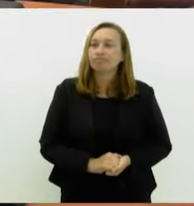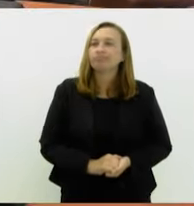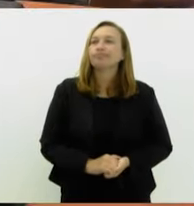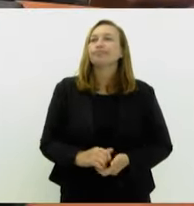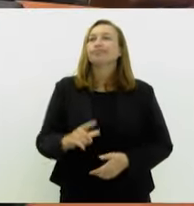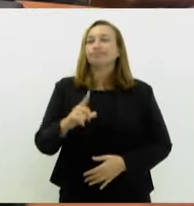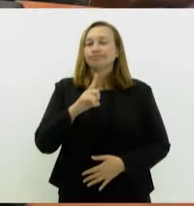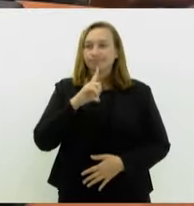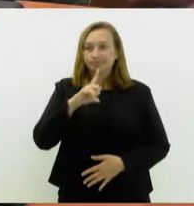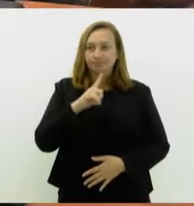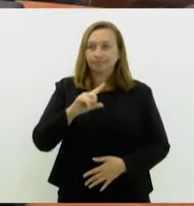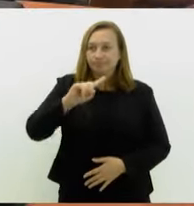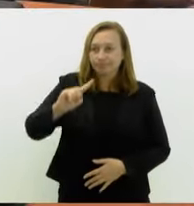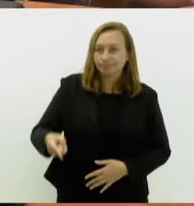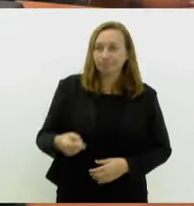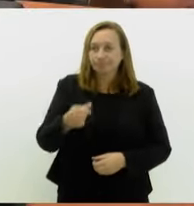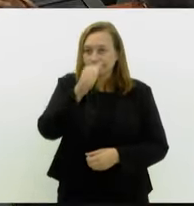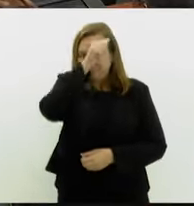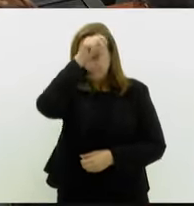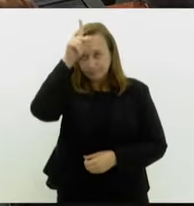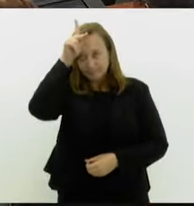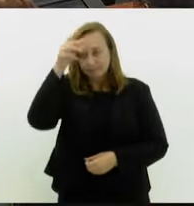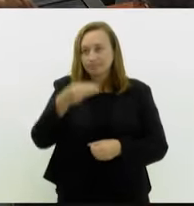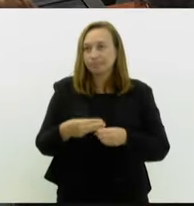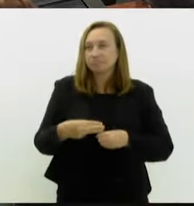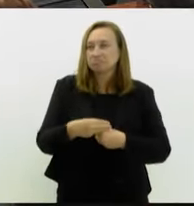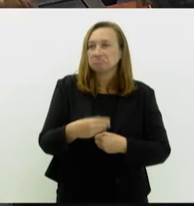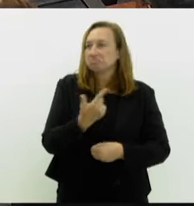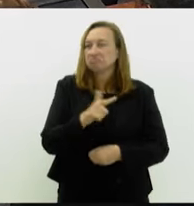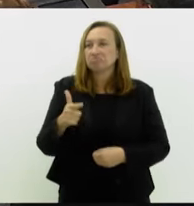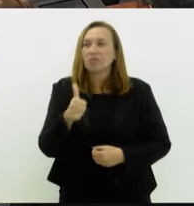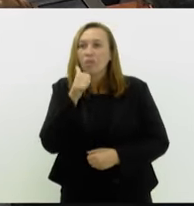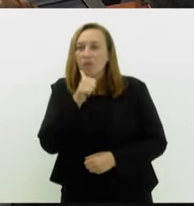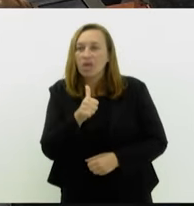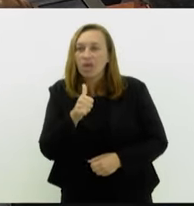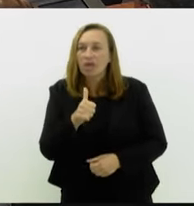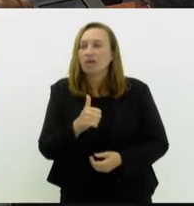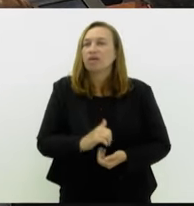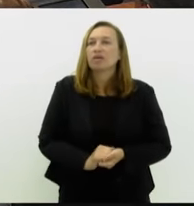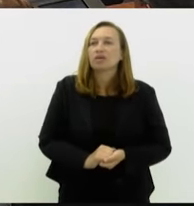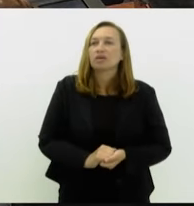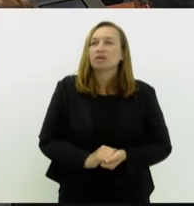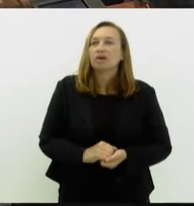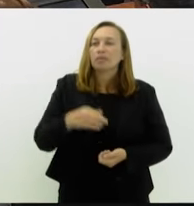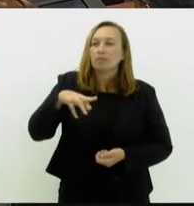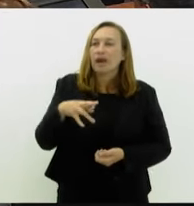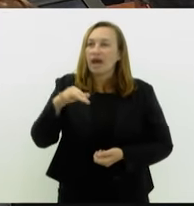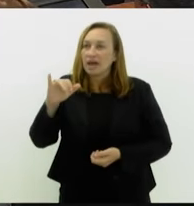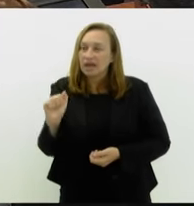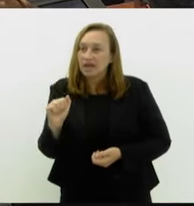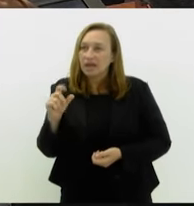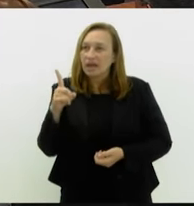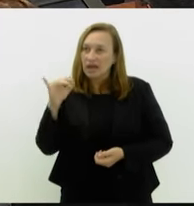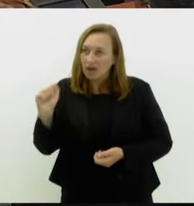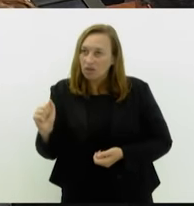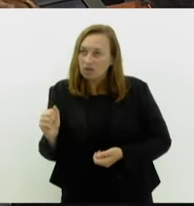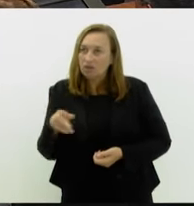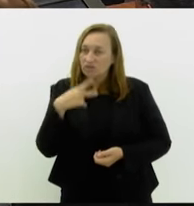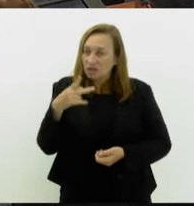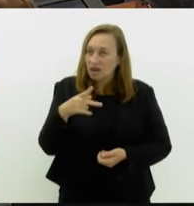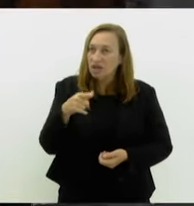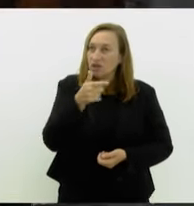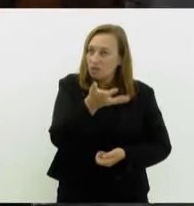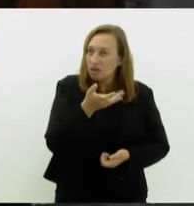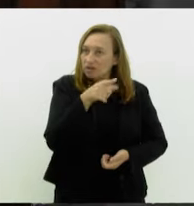temos 1000 municípios sem um uma única mulher minha gente a Maria Cláudia costuma dizer eu quero Maria Claudia que você